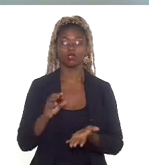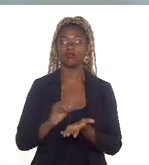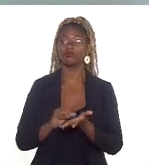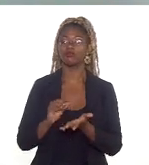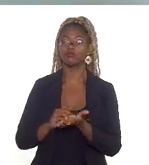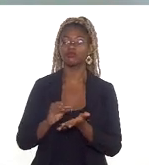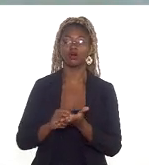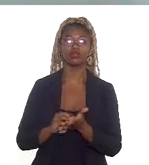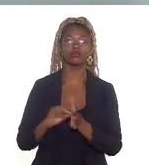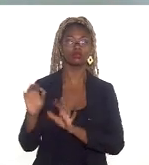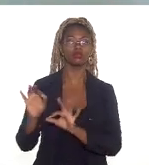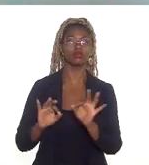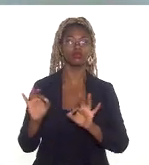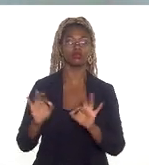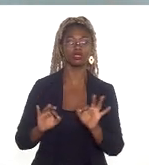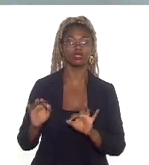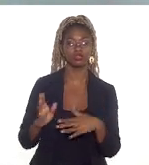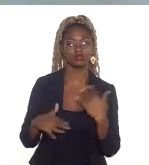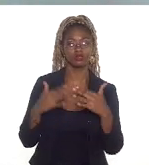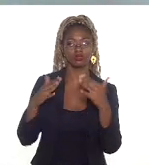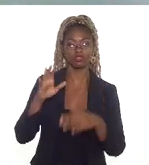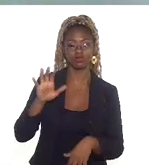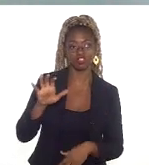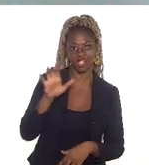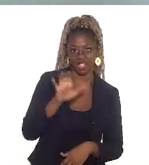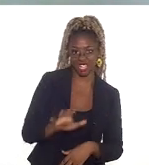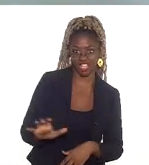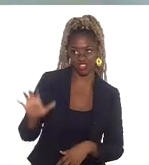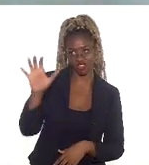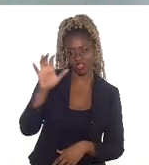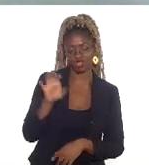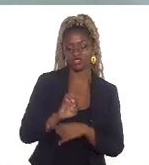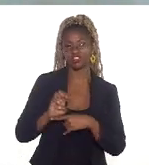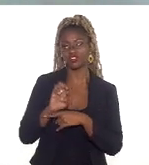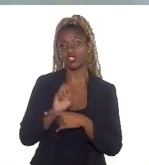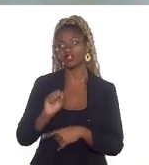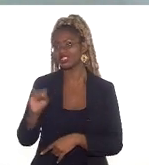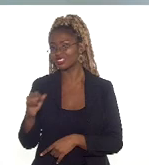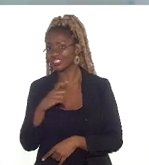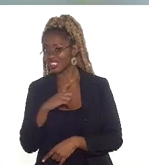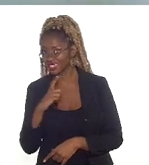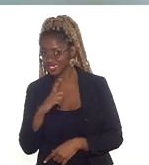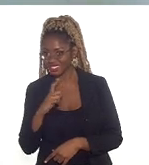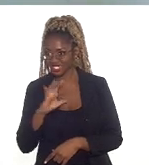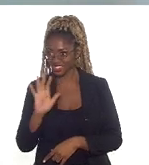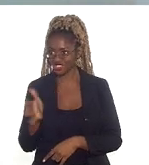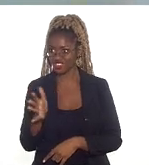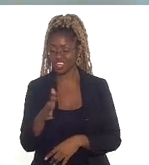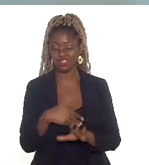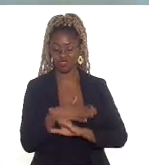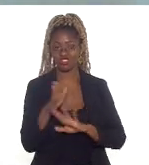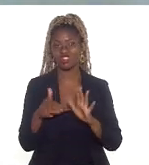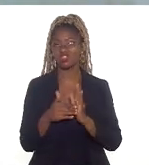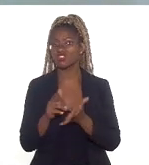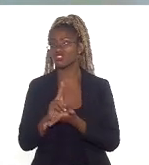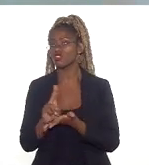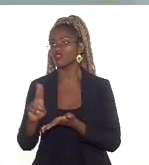plano de desenvolvimento regional do Estado, né? Porque se a gente tem isso mapeado e tem as universidades trabalhando em